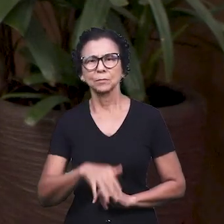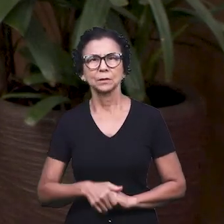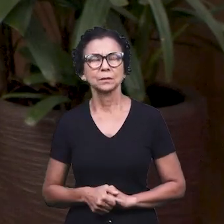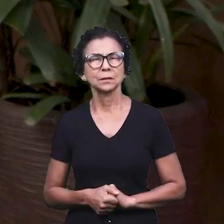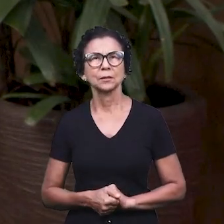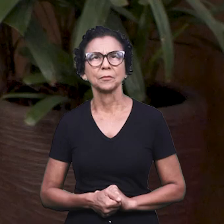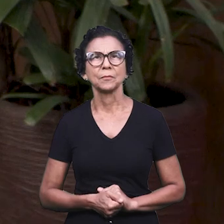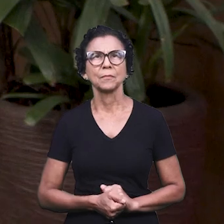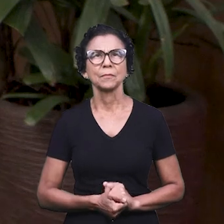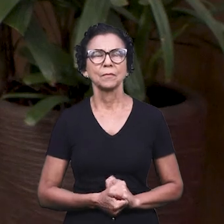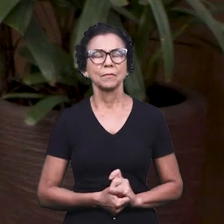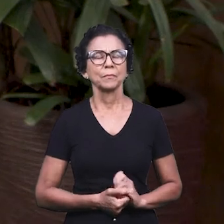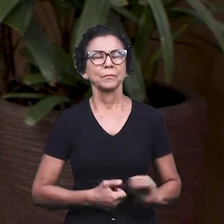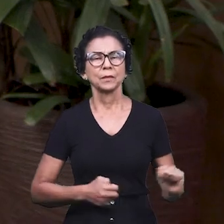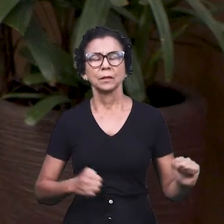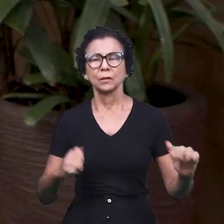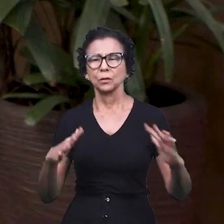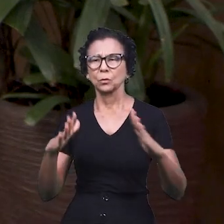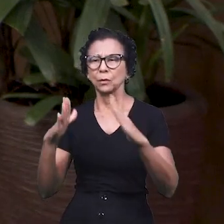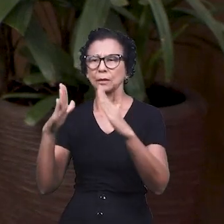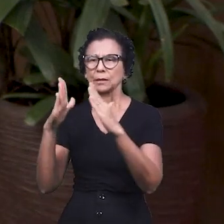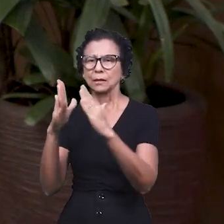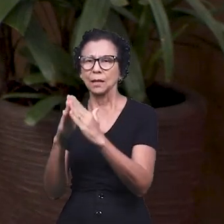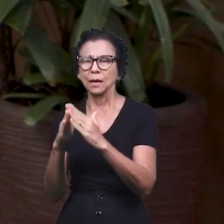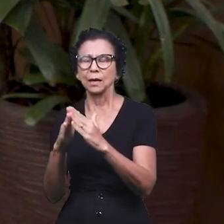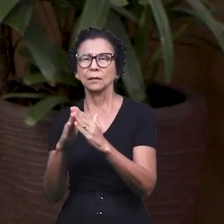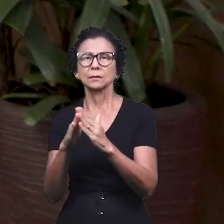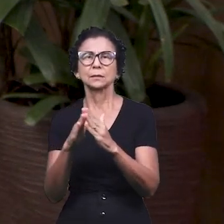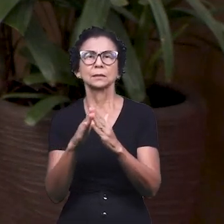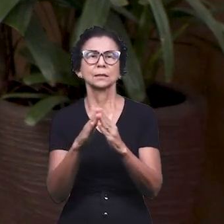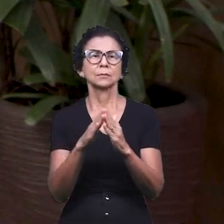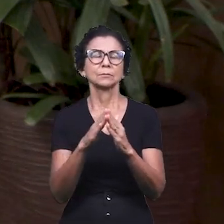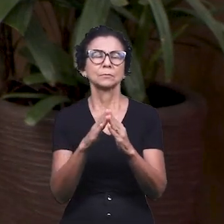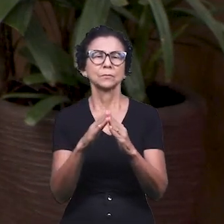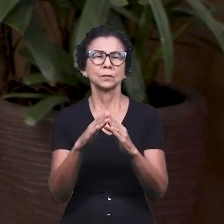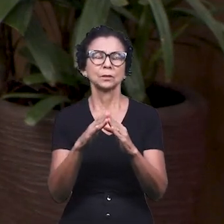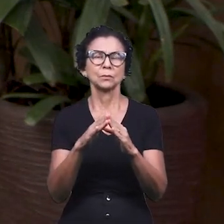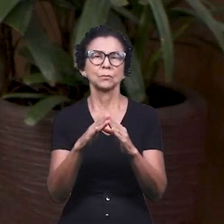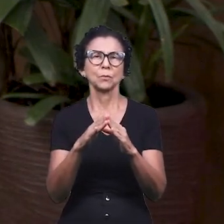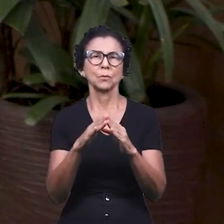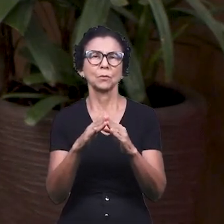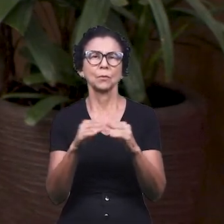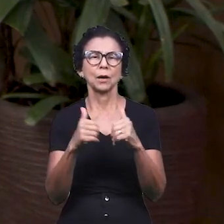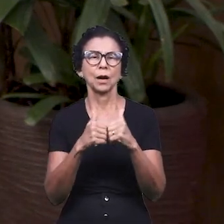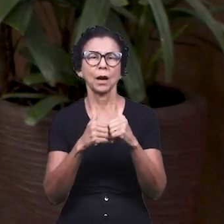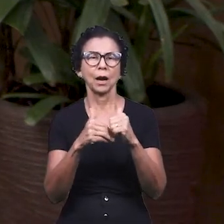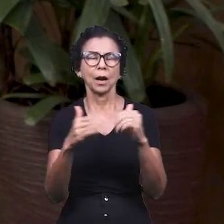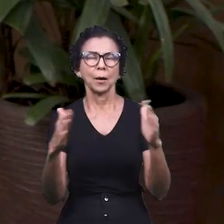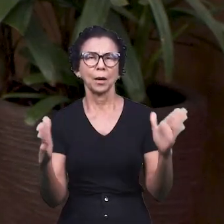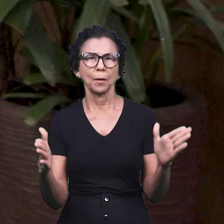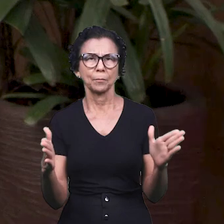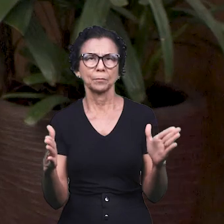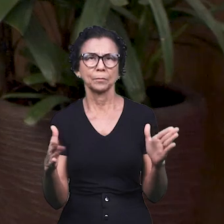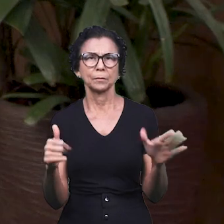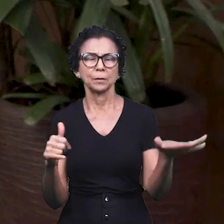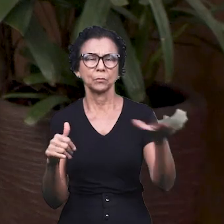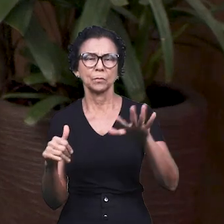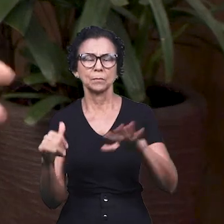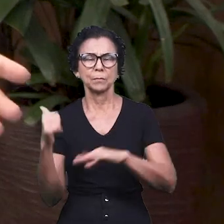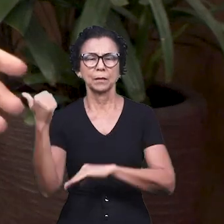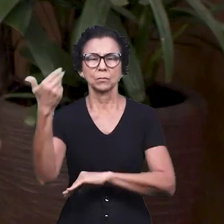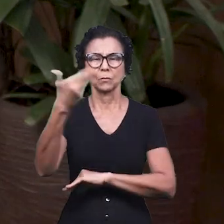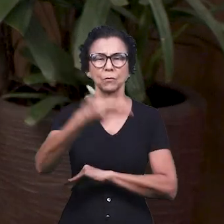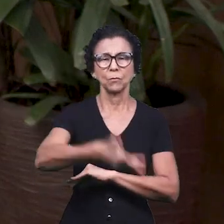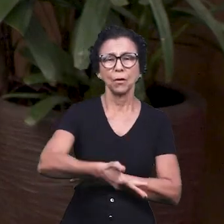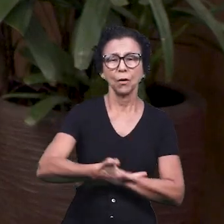casa, escalou o negócio. Que decisão foi essa? Que momento foi esse? Nós tivemos aqui no programa anterior